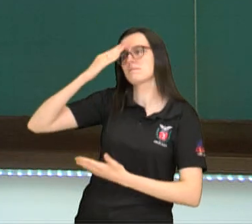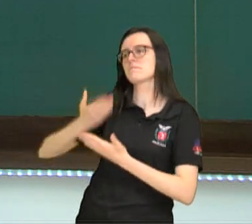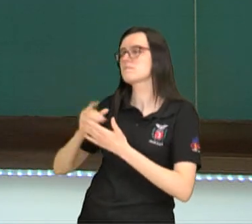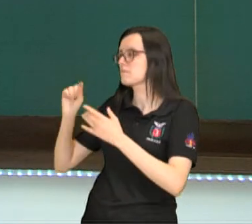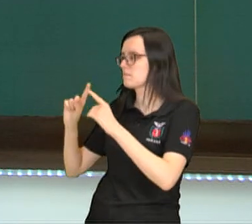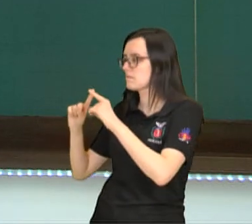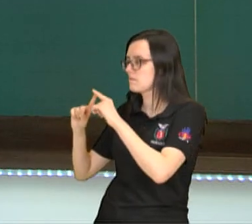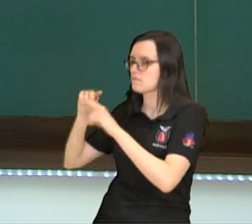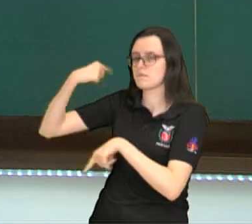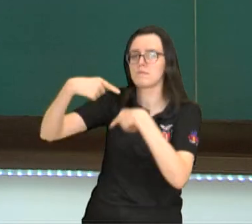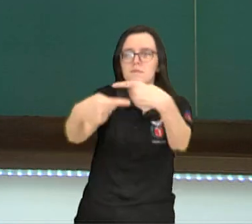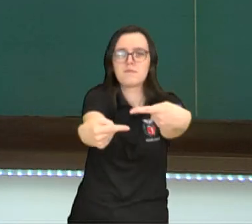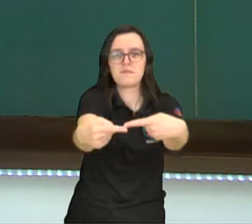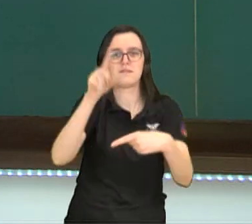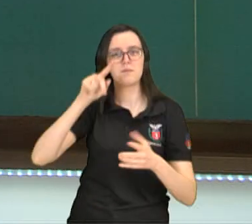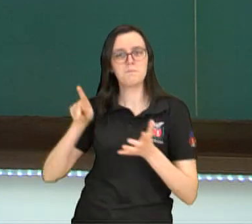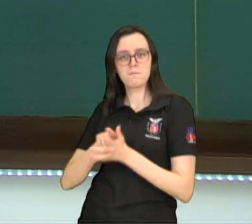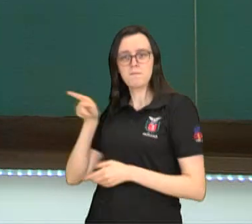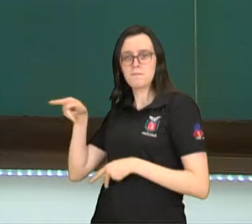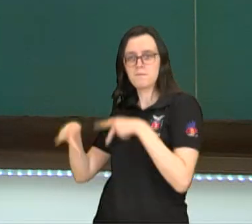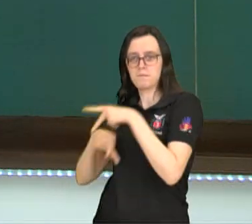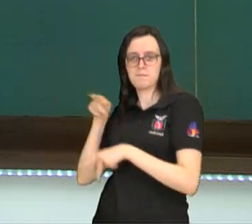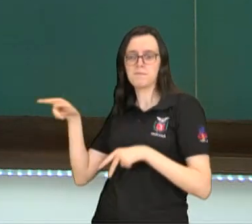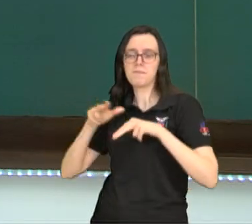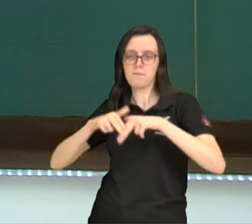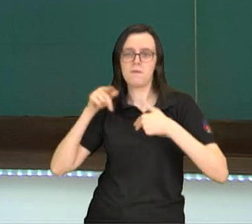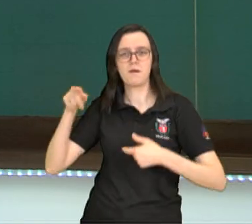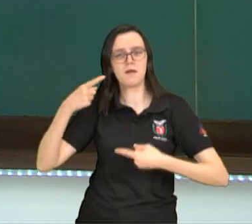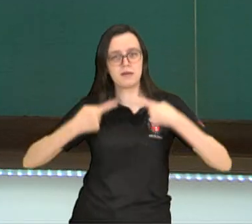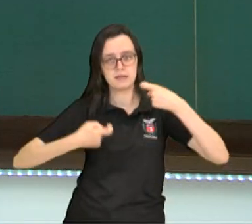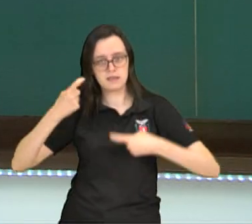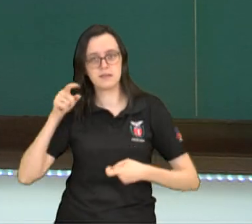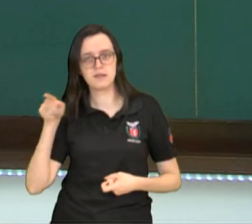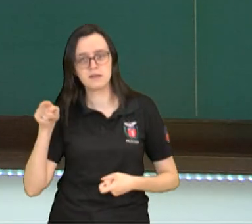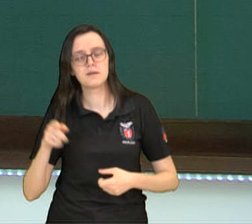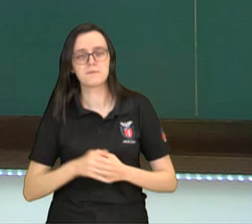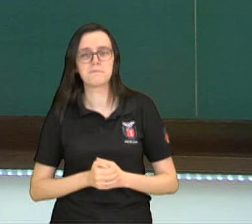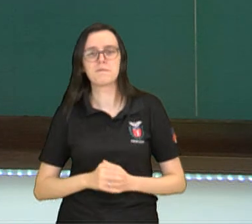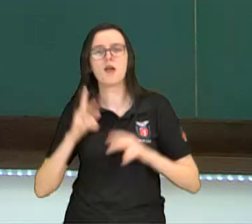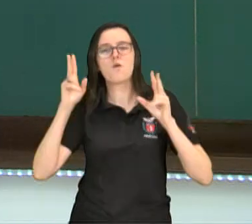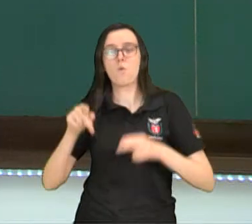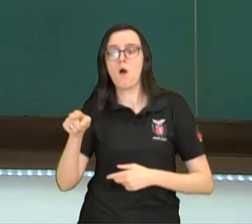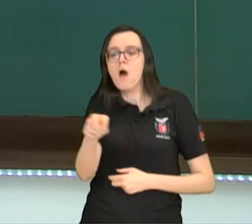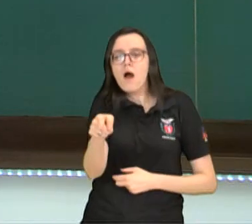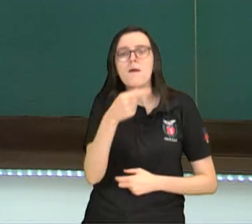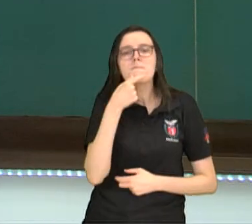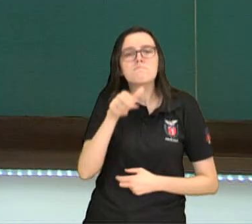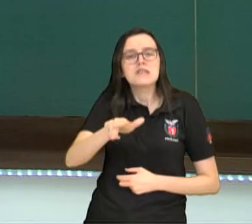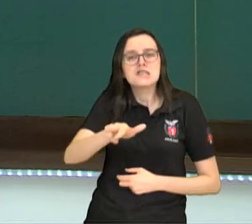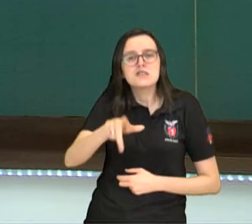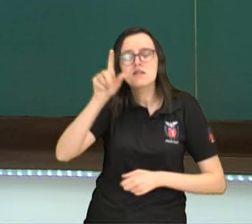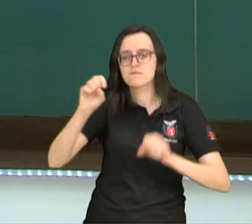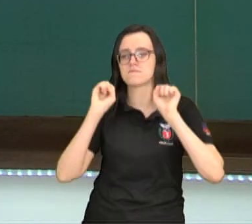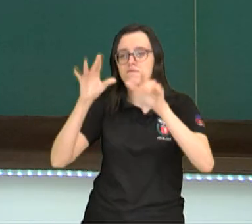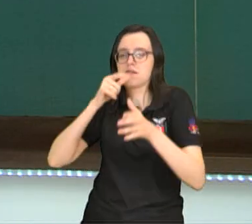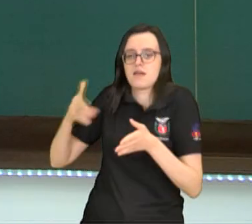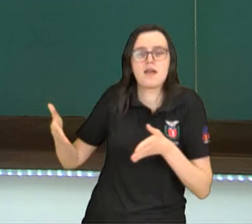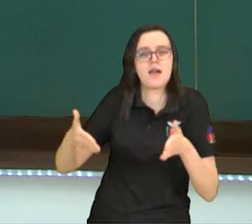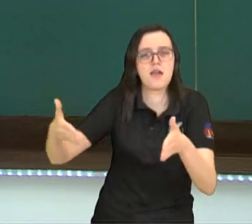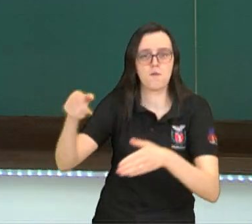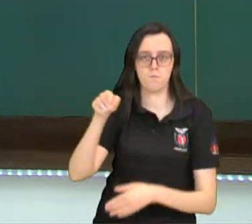acabariam sendo descendentes então dos troianos por causa desta guerra, Rômulo e Remo acaba sendo lançado ao rio